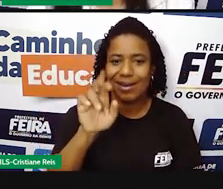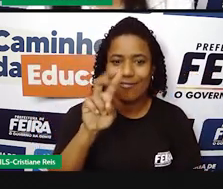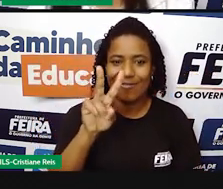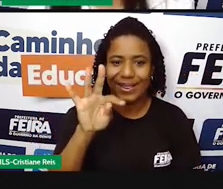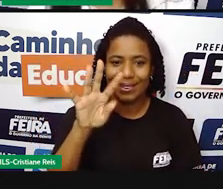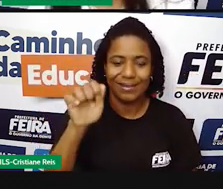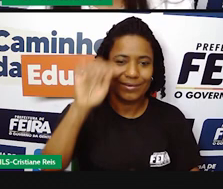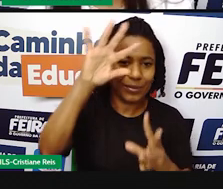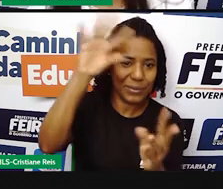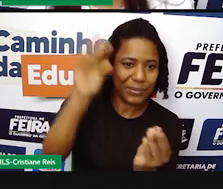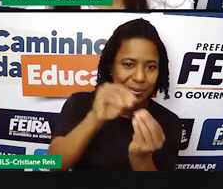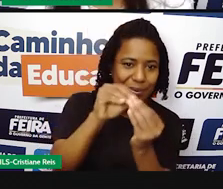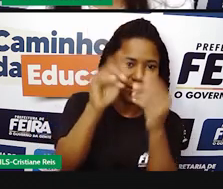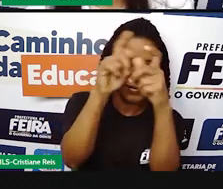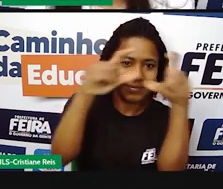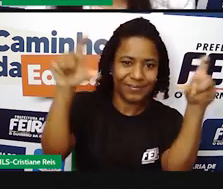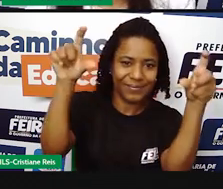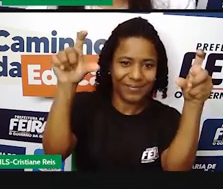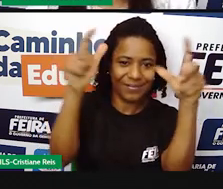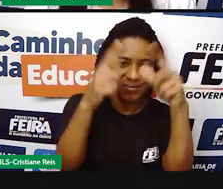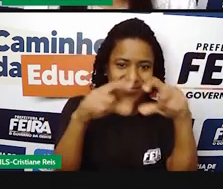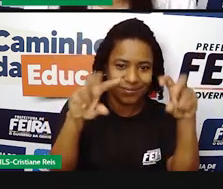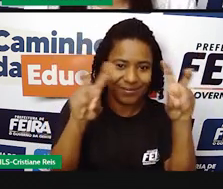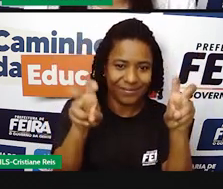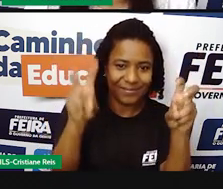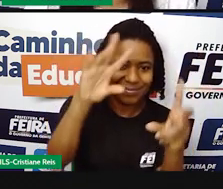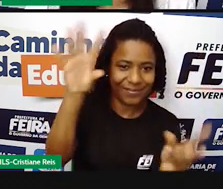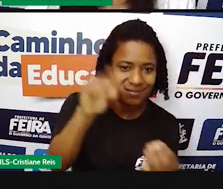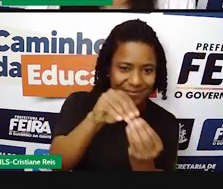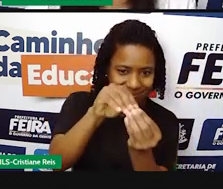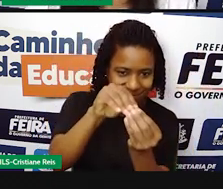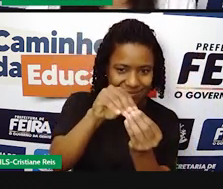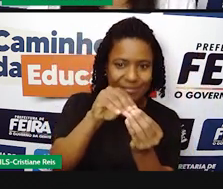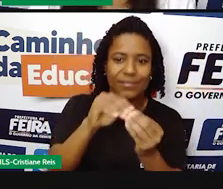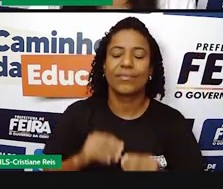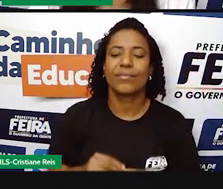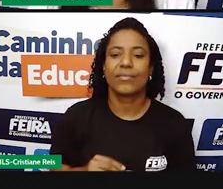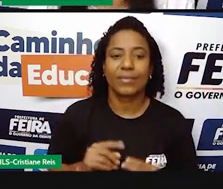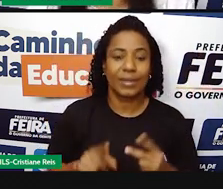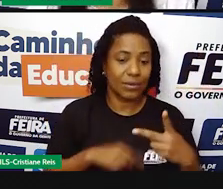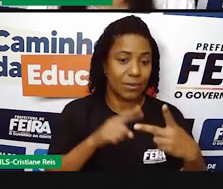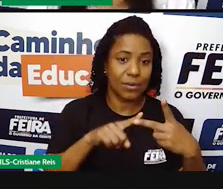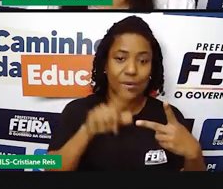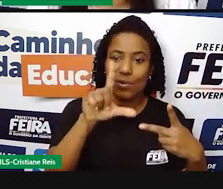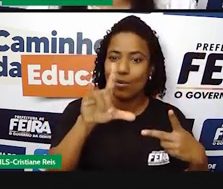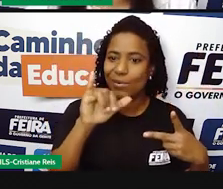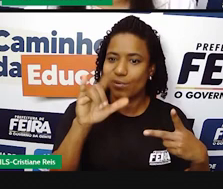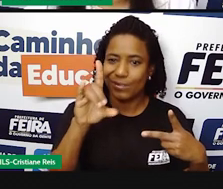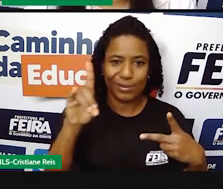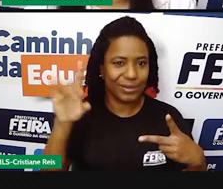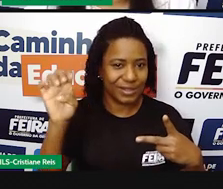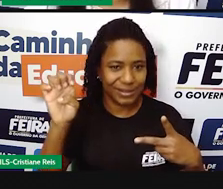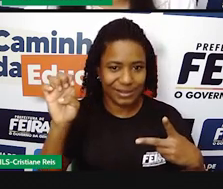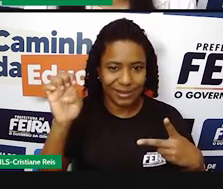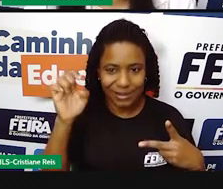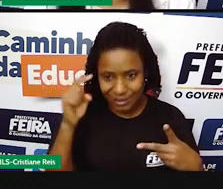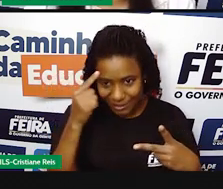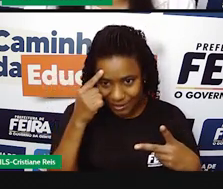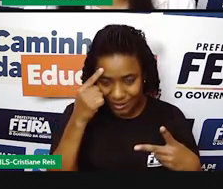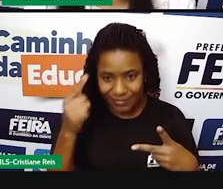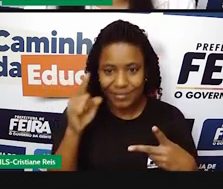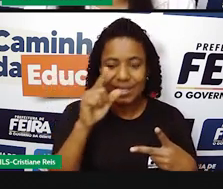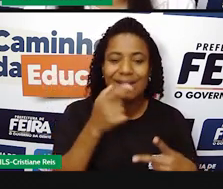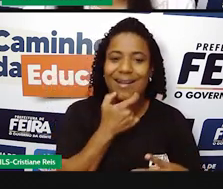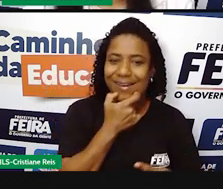para completar a informação trazida pelo título. Tem também o lead, que vem aí da palavra